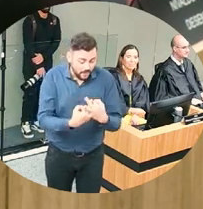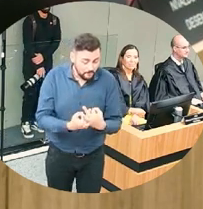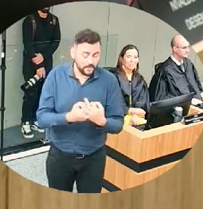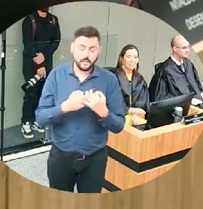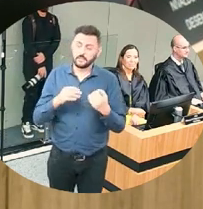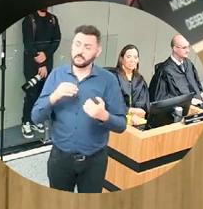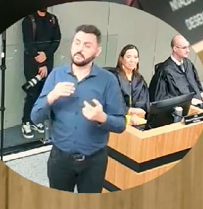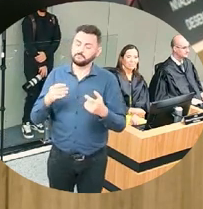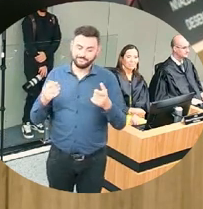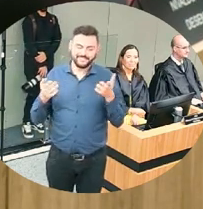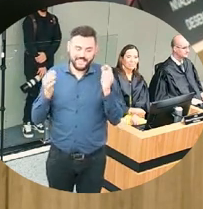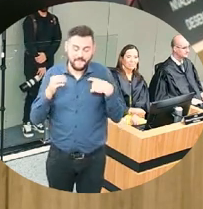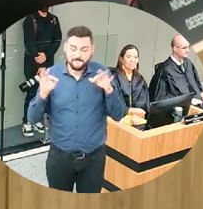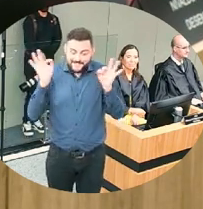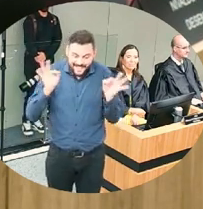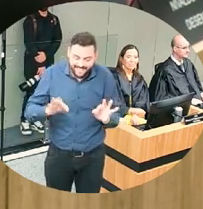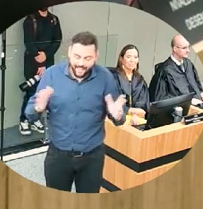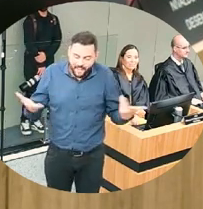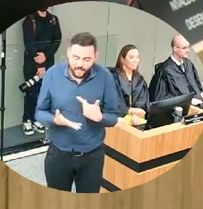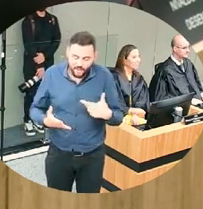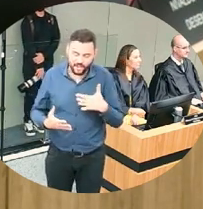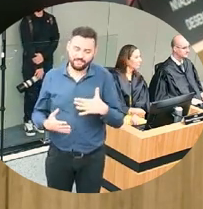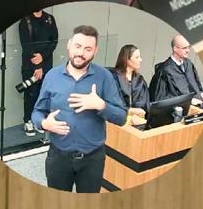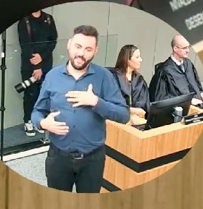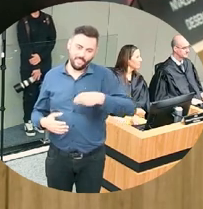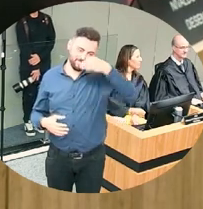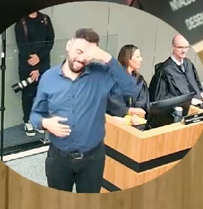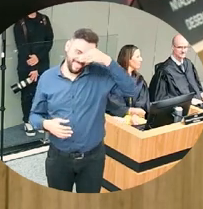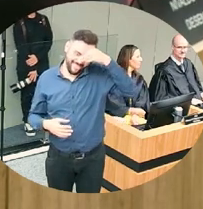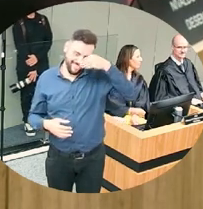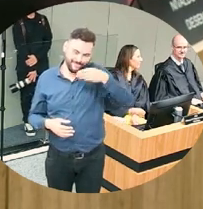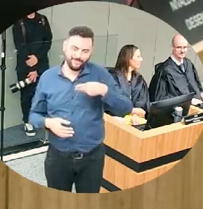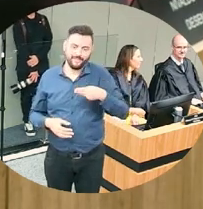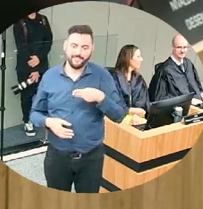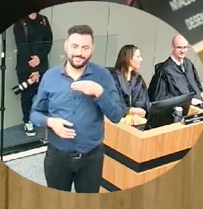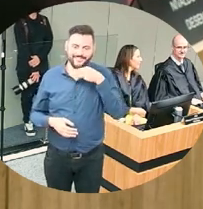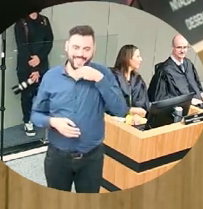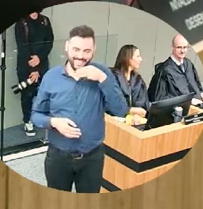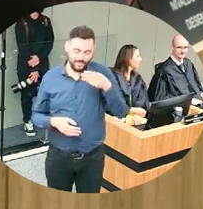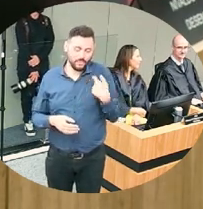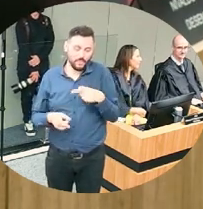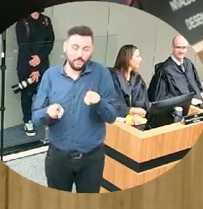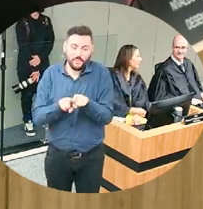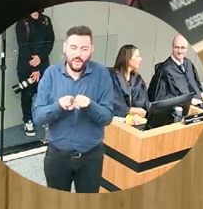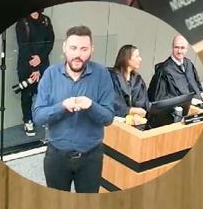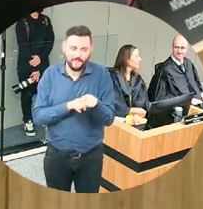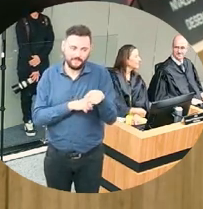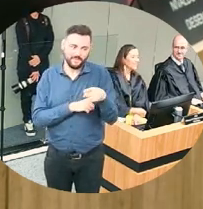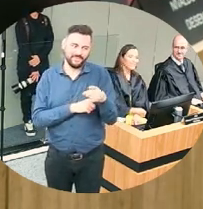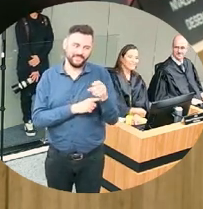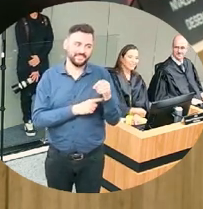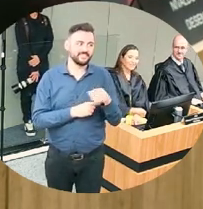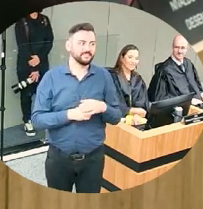aumentou com a chegada do Netinho ot riro do Vale agora V fss